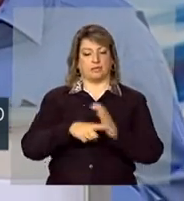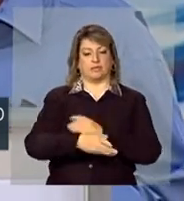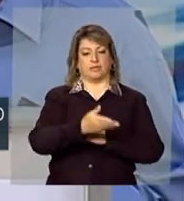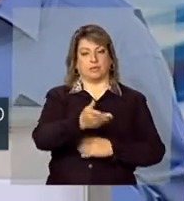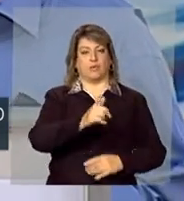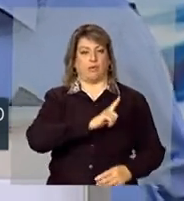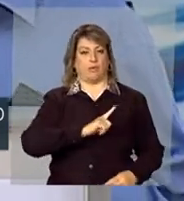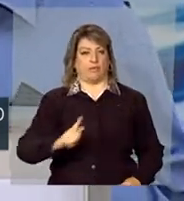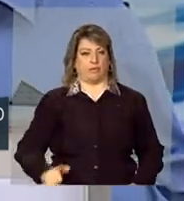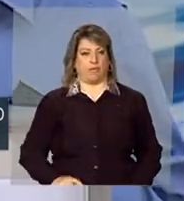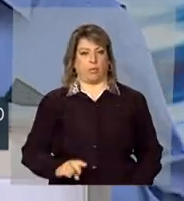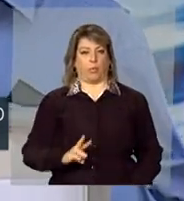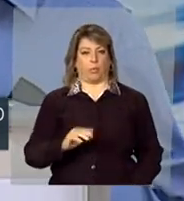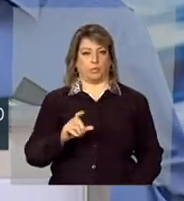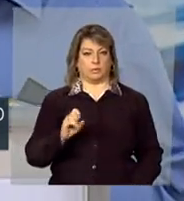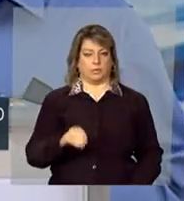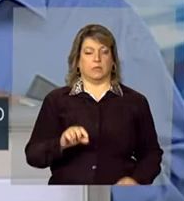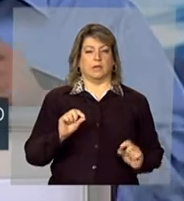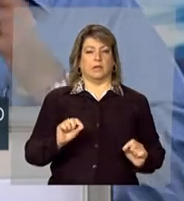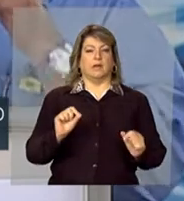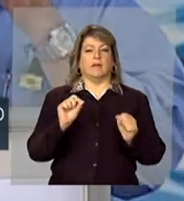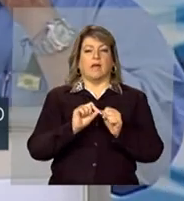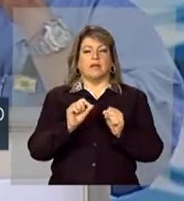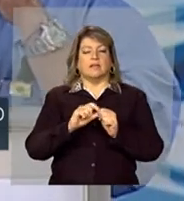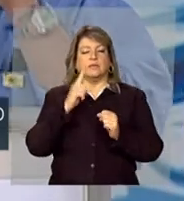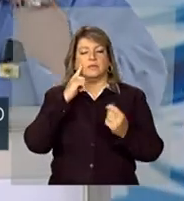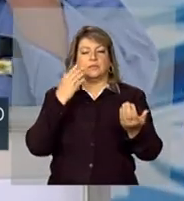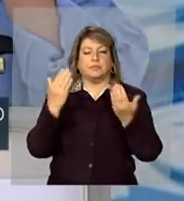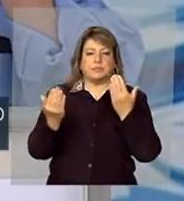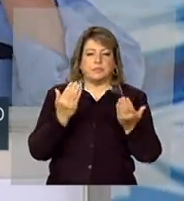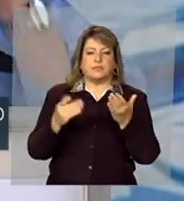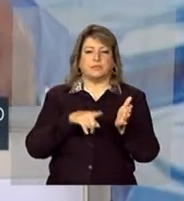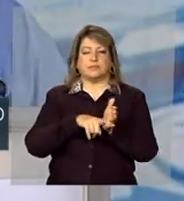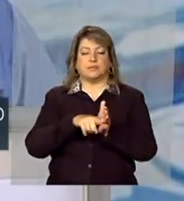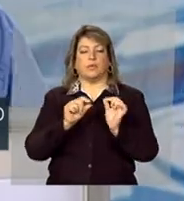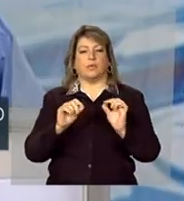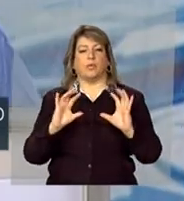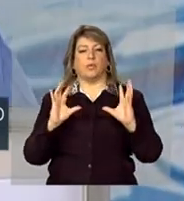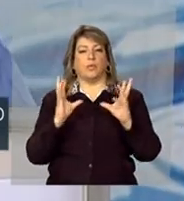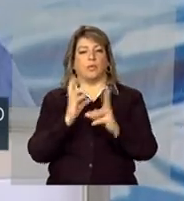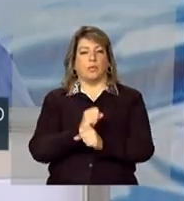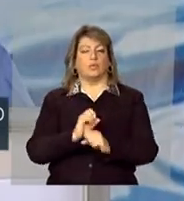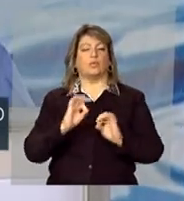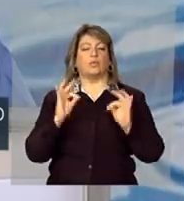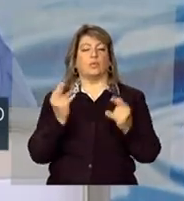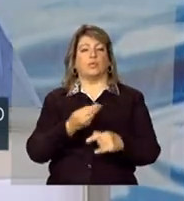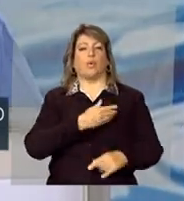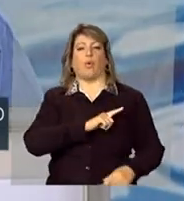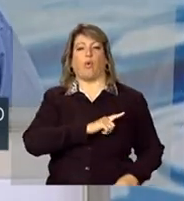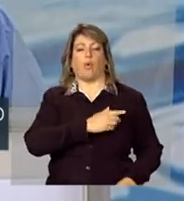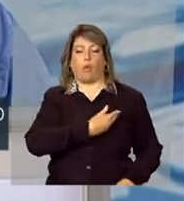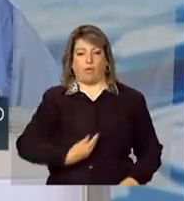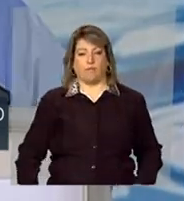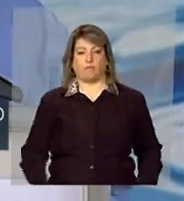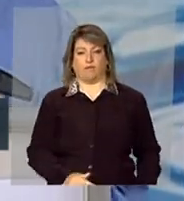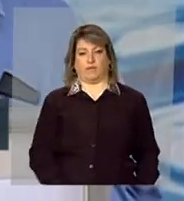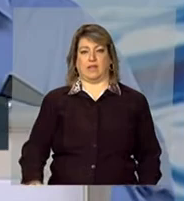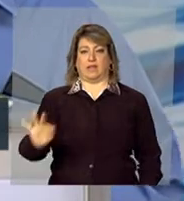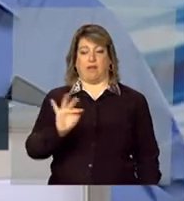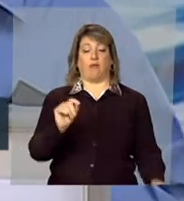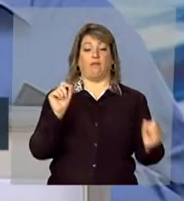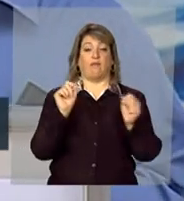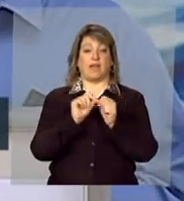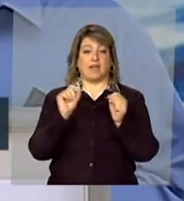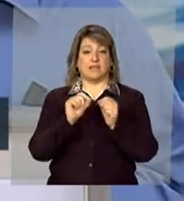Martins, fazer um balanço de tudo que o governo federal realizou